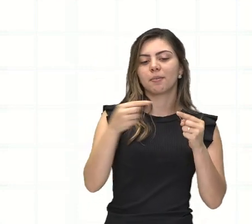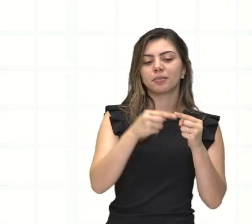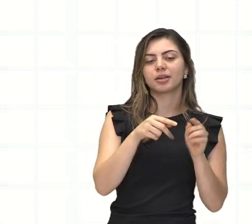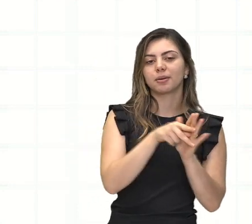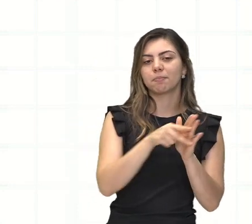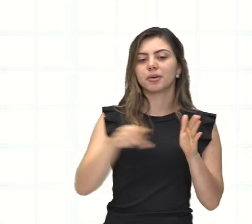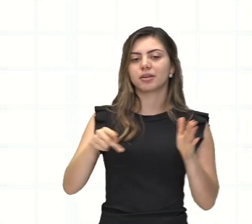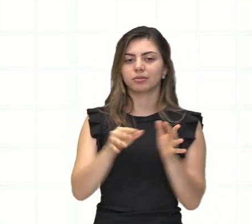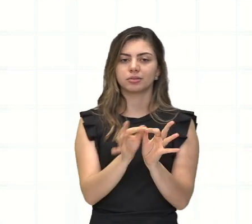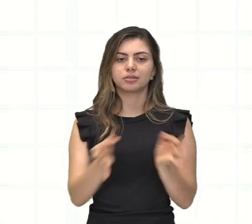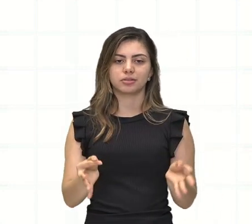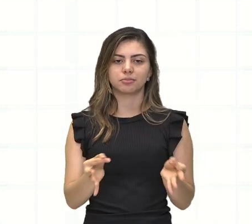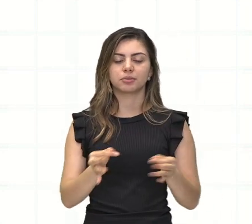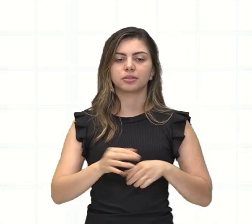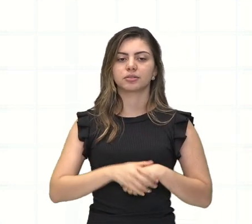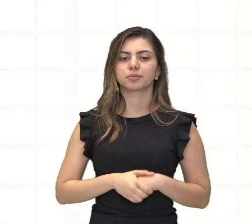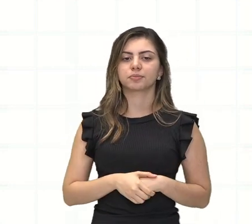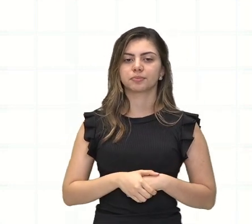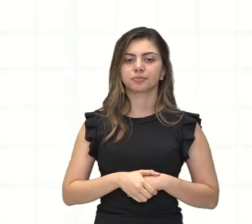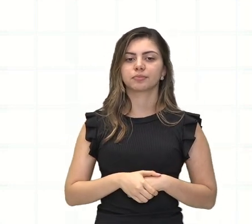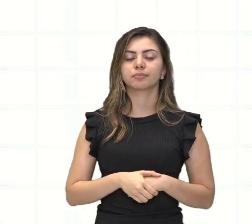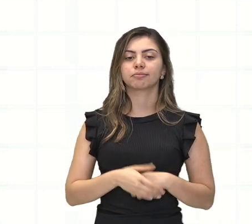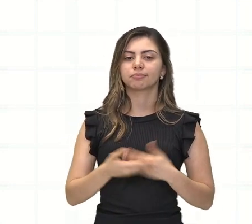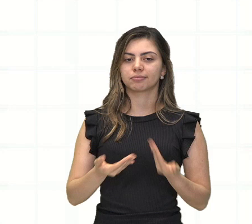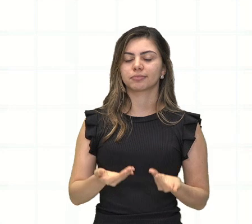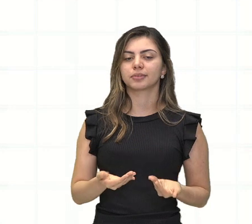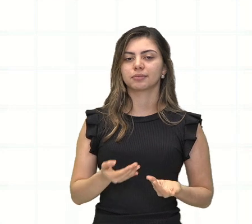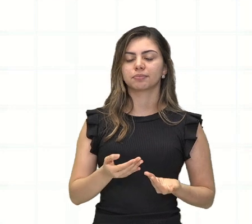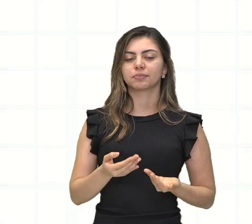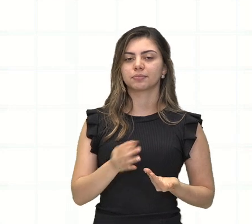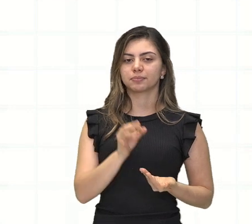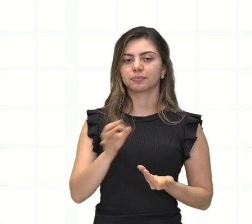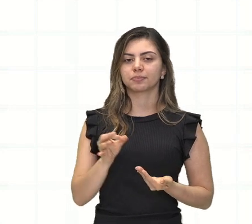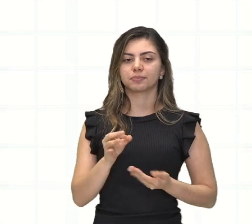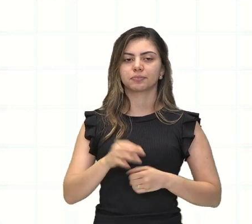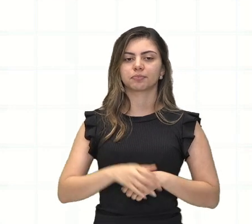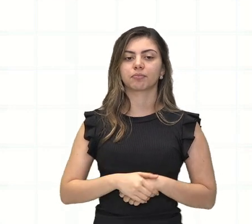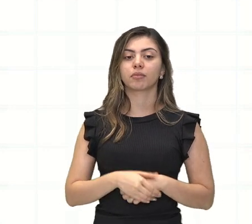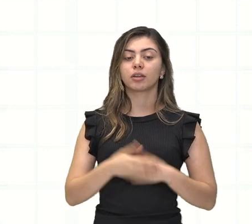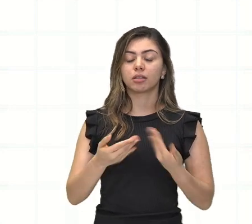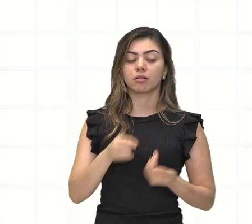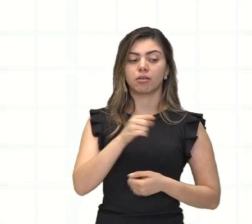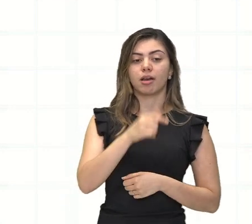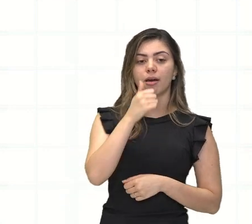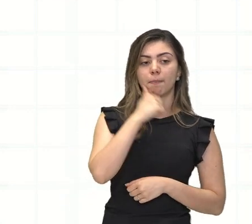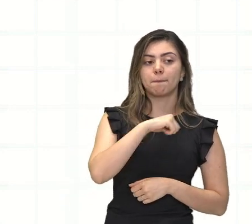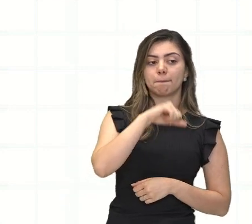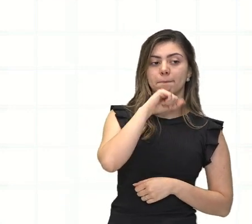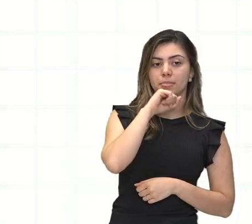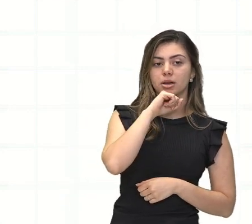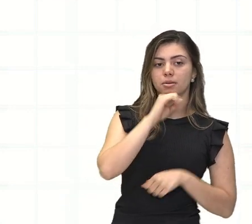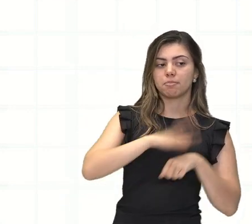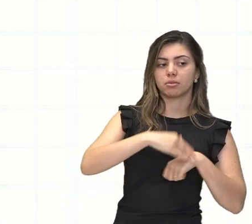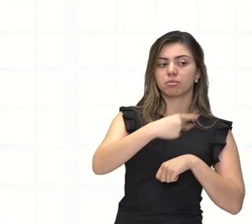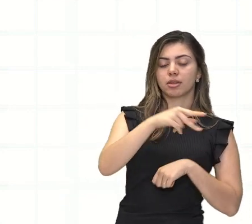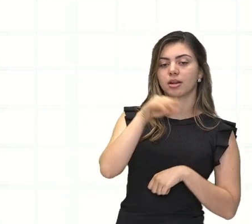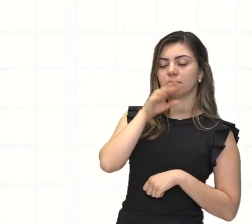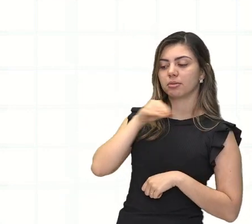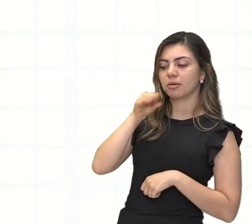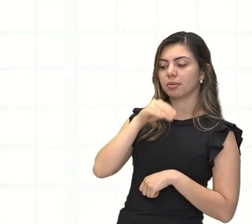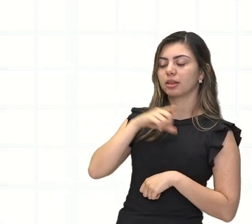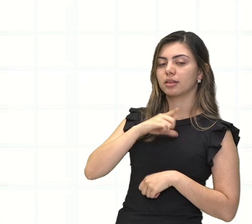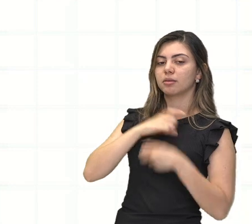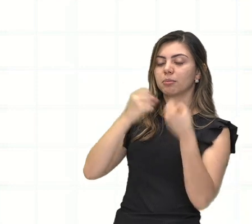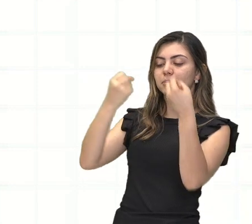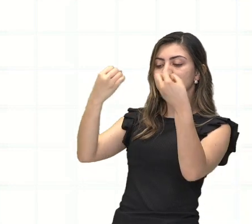respondeu, que é a fala desse narrador. E quando a mãe fala, ela cria toda uma